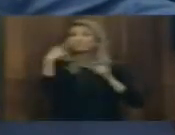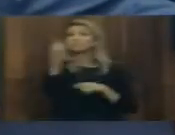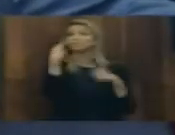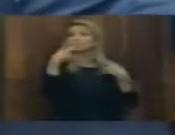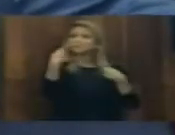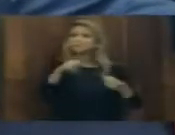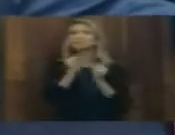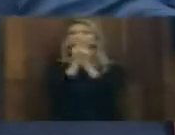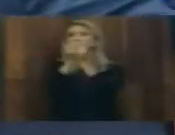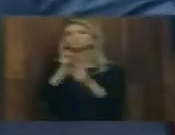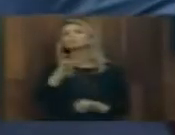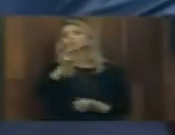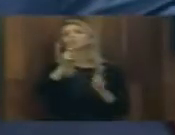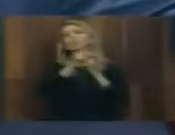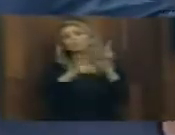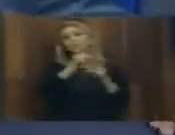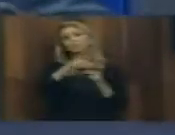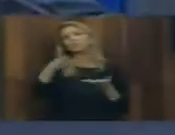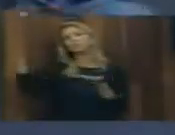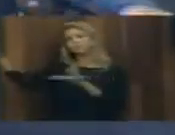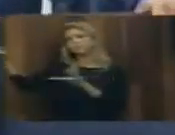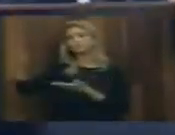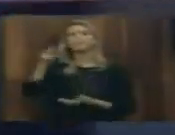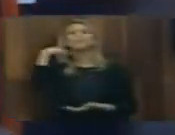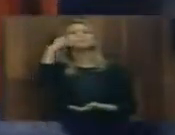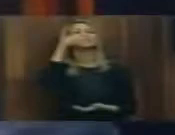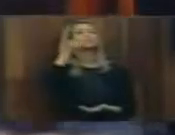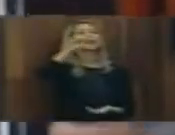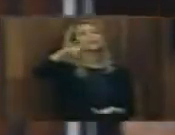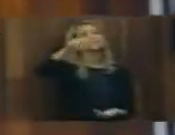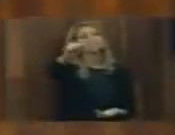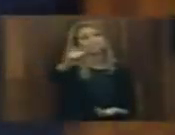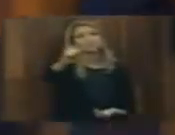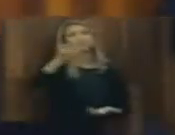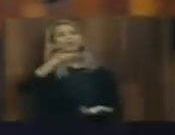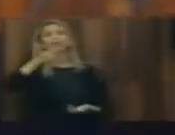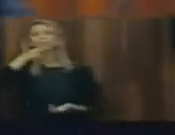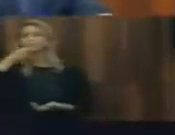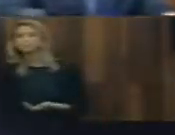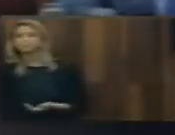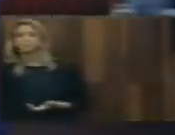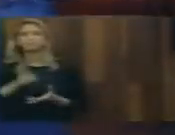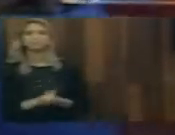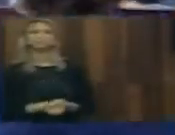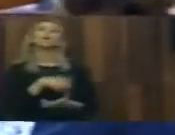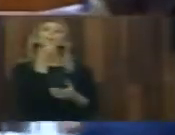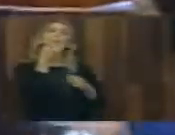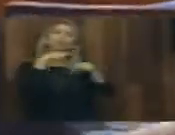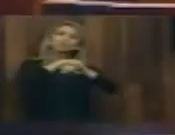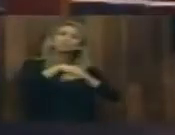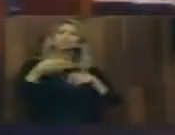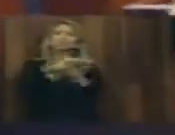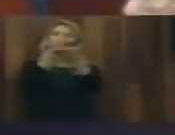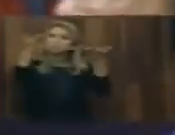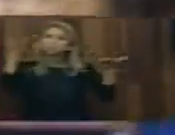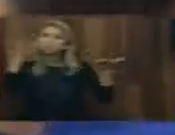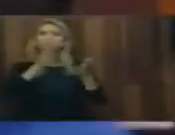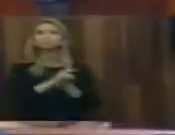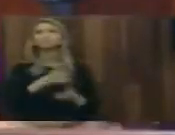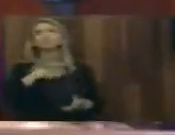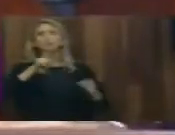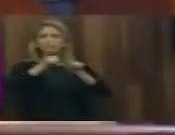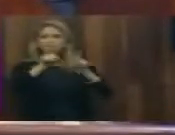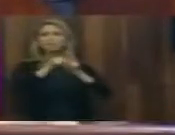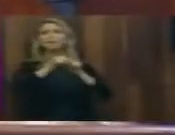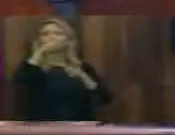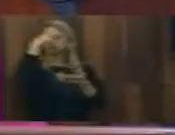a parte, por favor. A parte, então, vereadora. Boa noite a todos, a todas. Eu concordo, eu corroboro com as palavras do